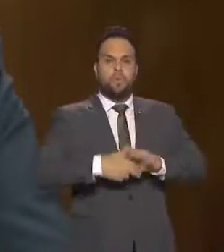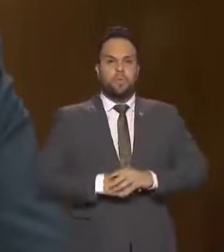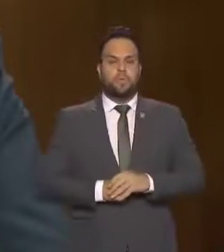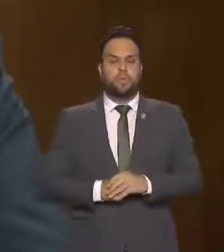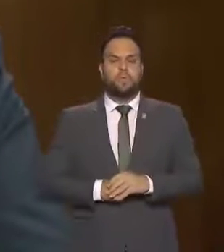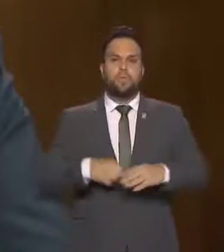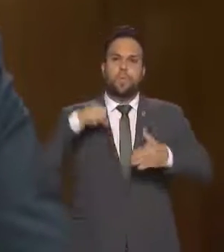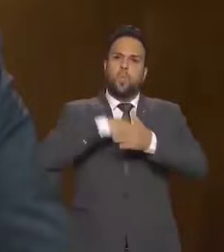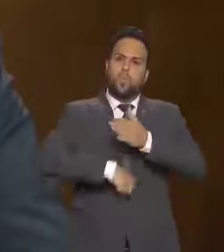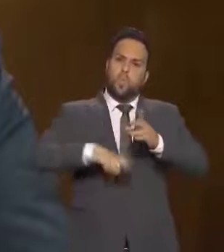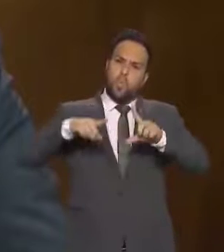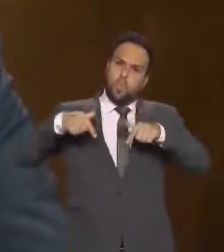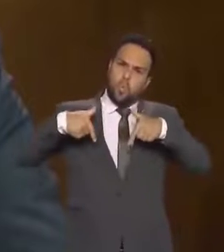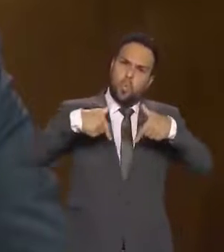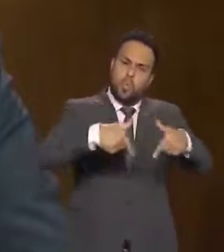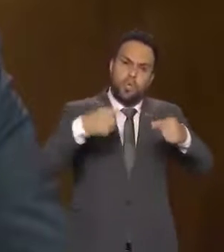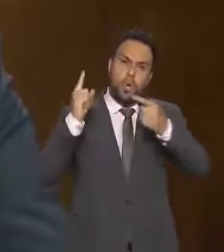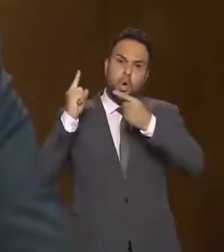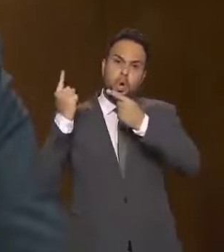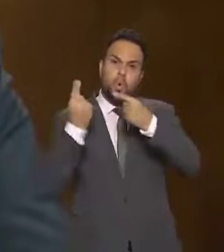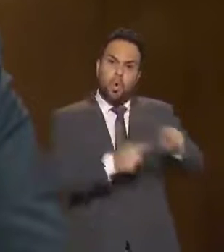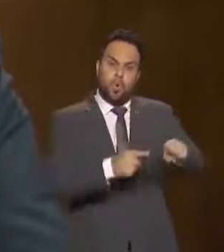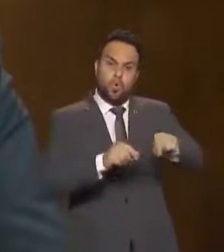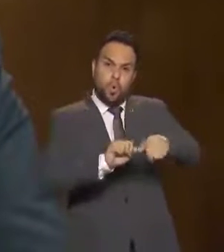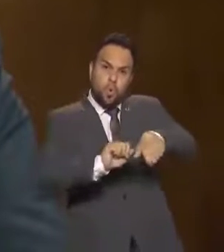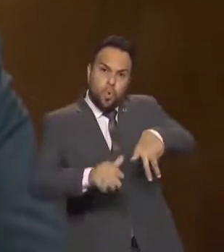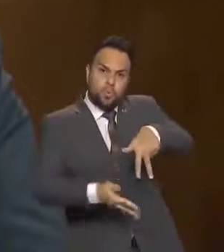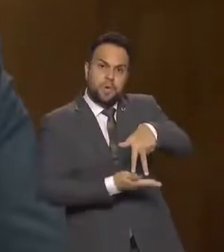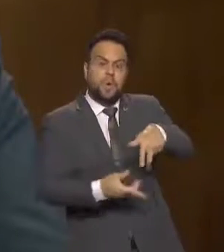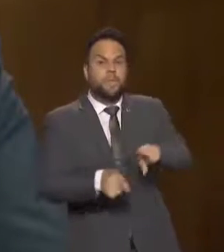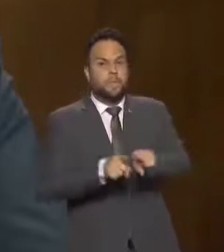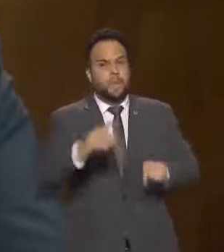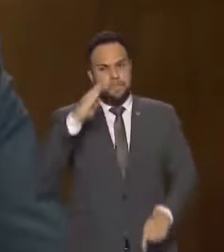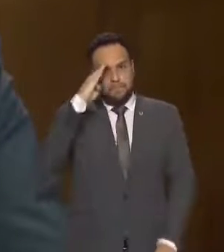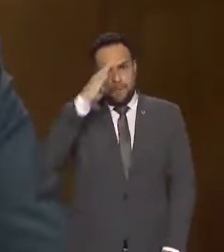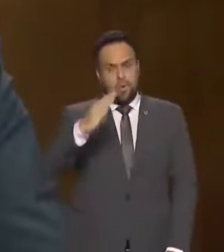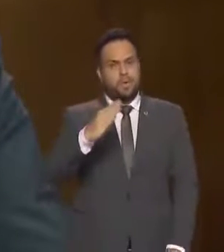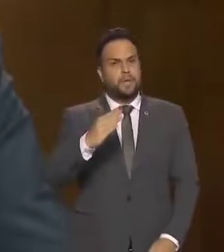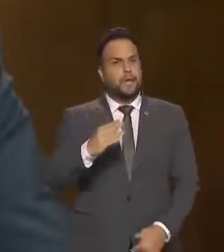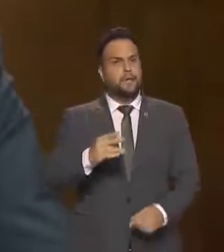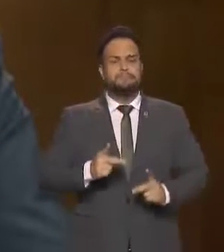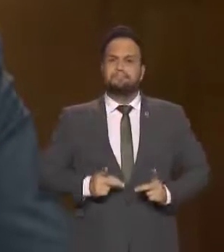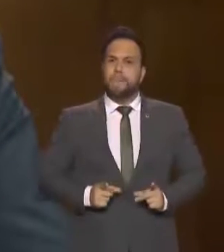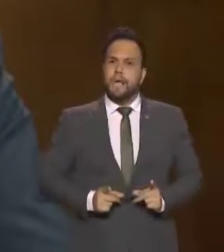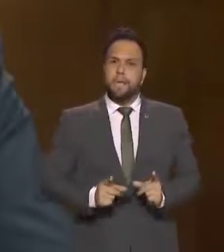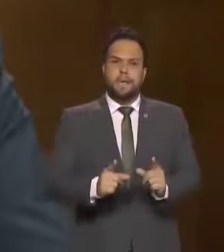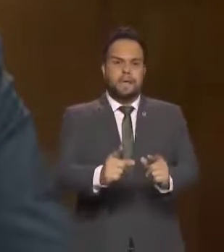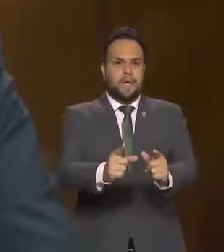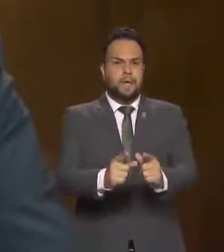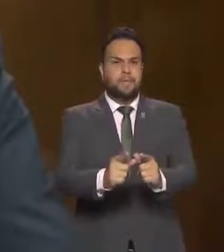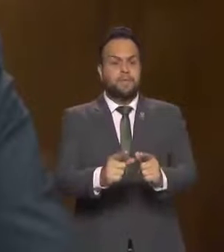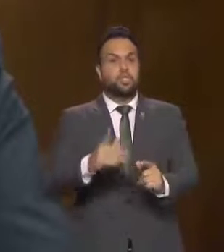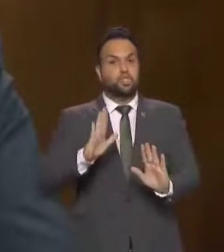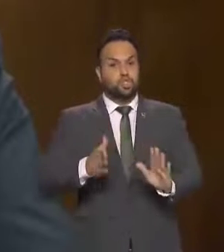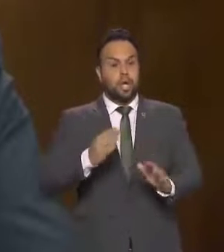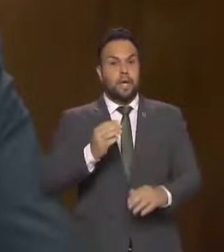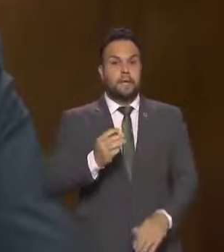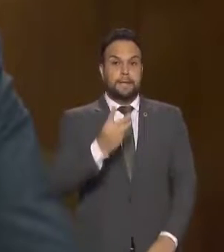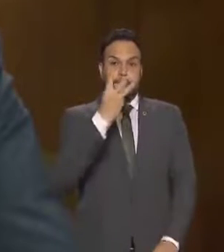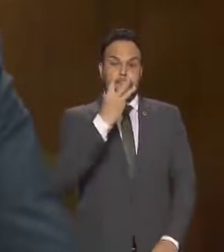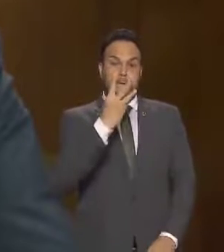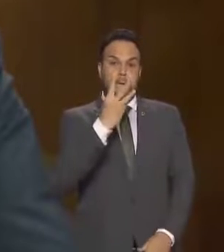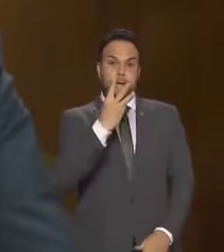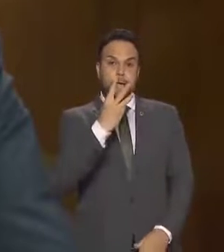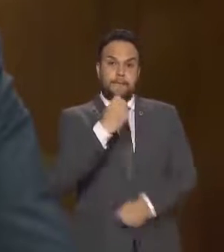desse compromisso a luta contra a corrupção também constitui prioridade permanente tanto é que estamos